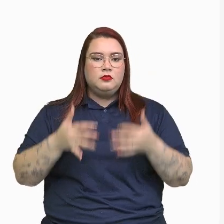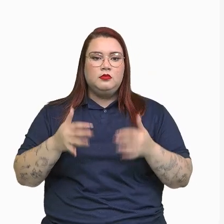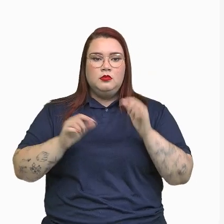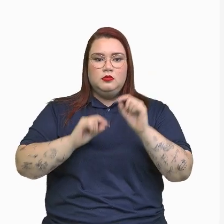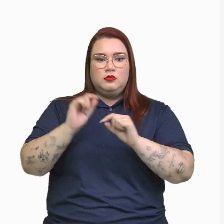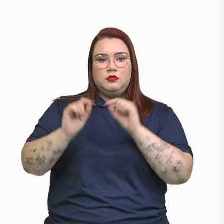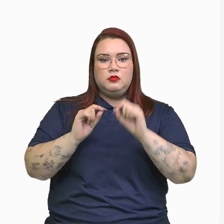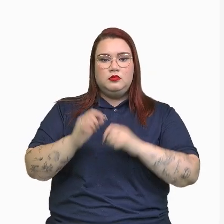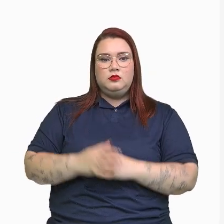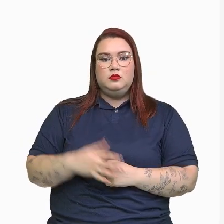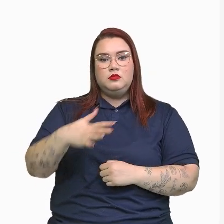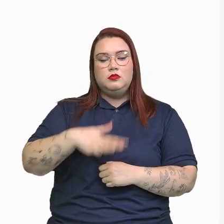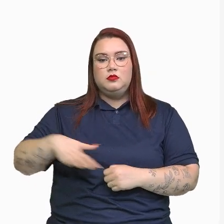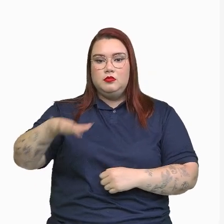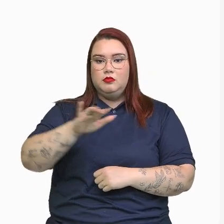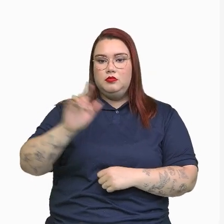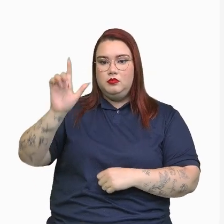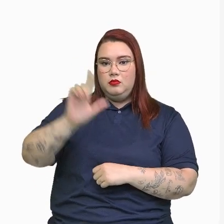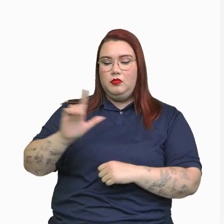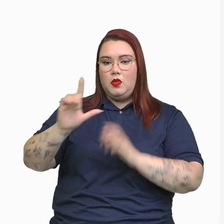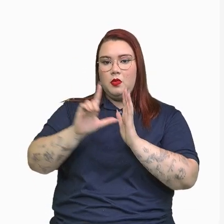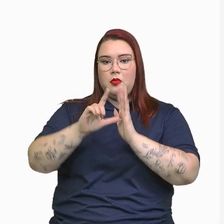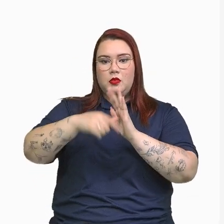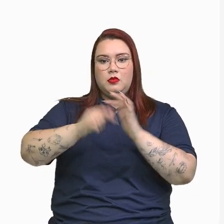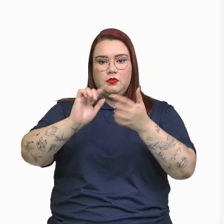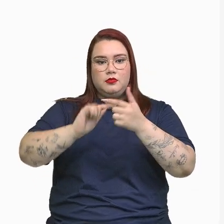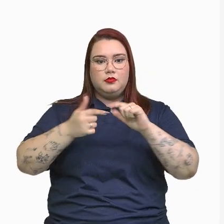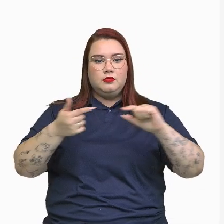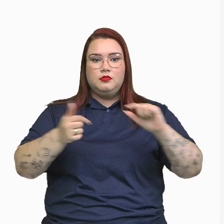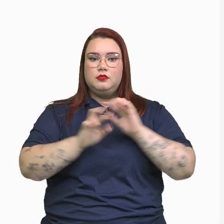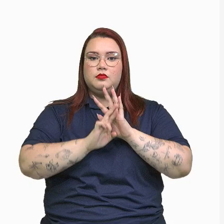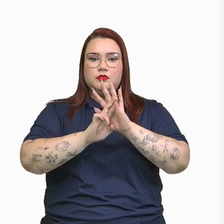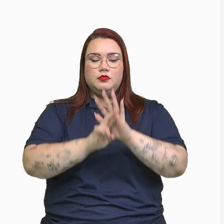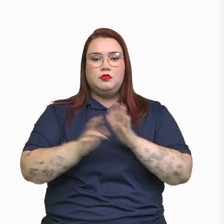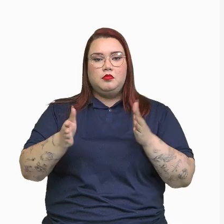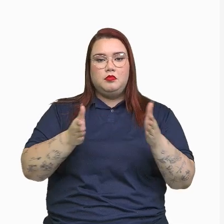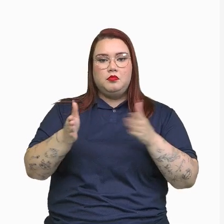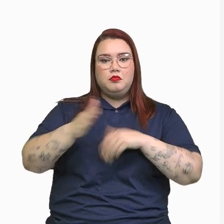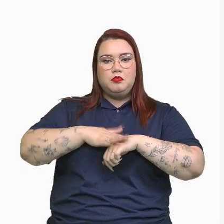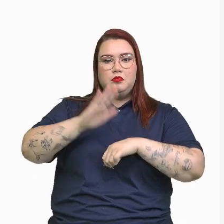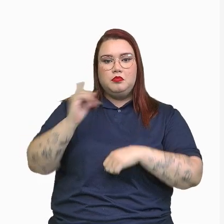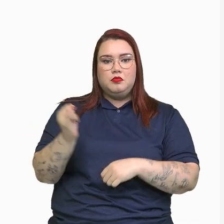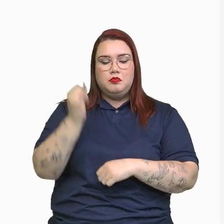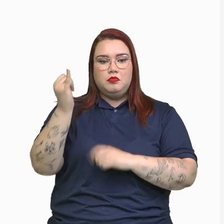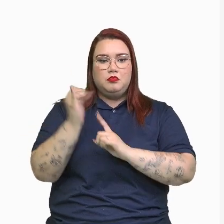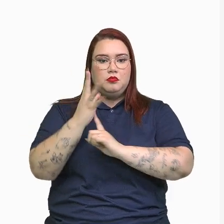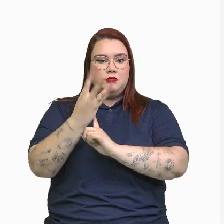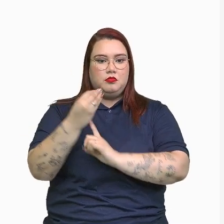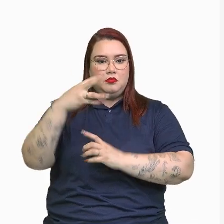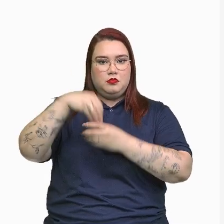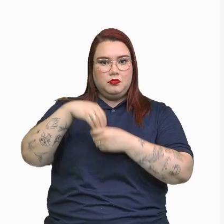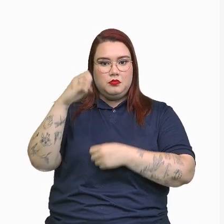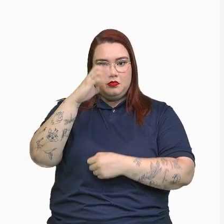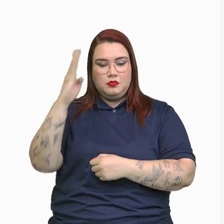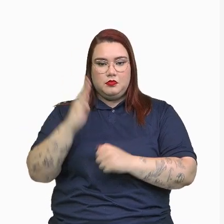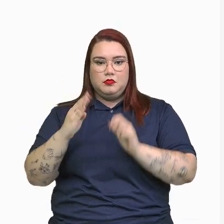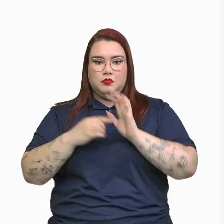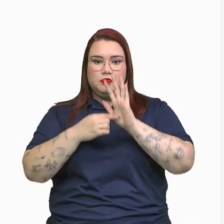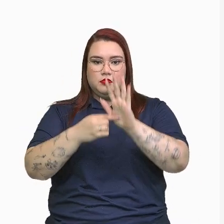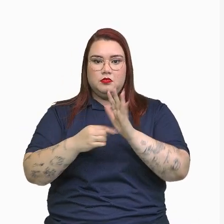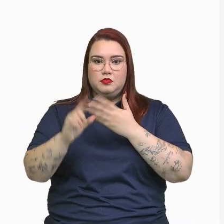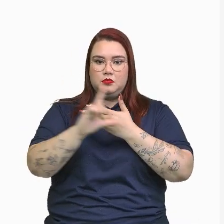só, no campo literário, o pós-modernismo representou um dos momentos mais fecundos para a arte do Brasil,